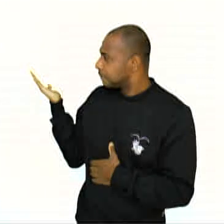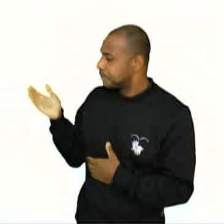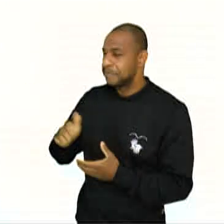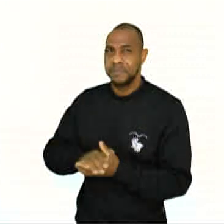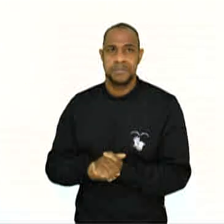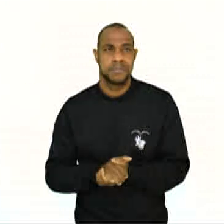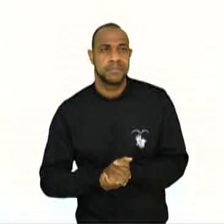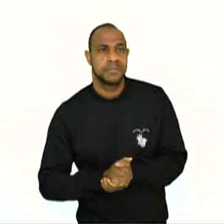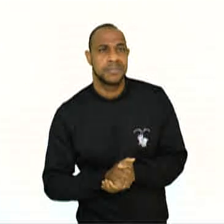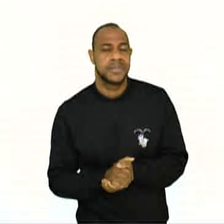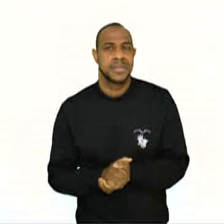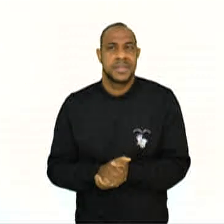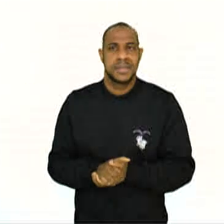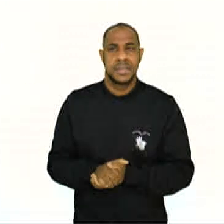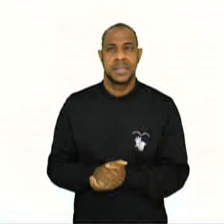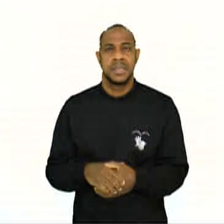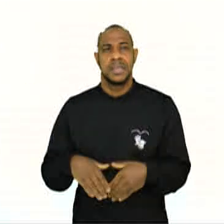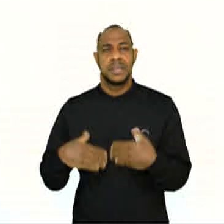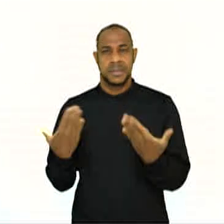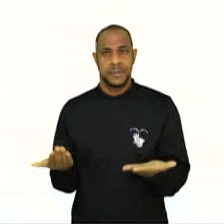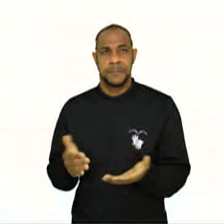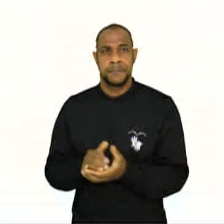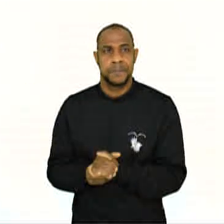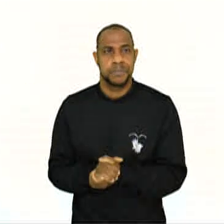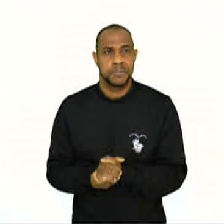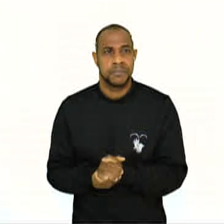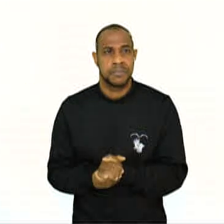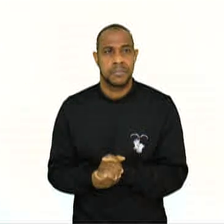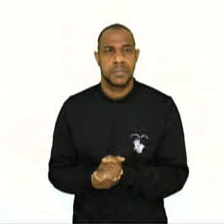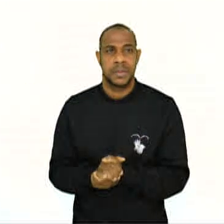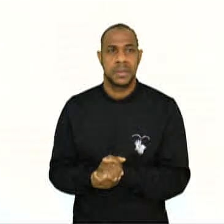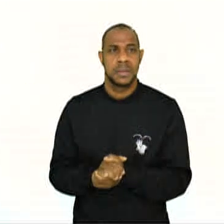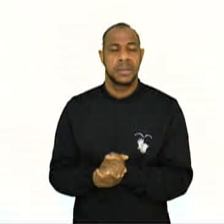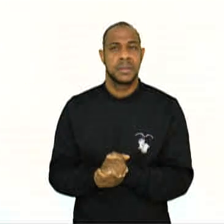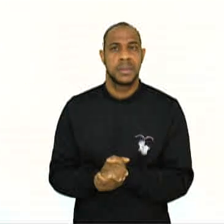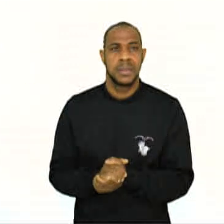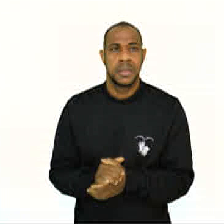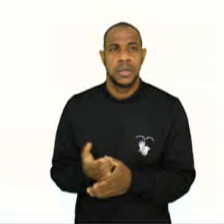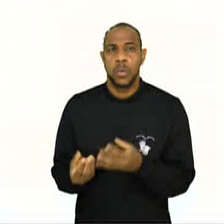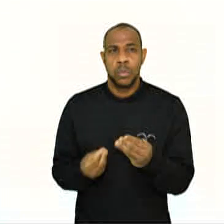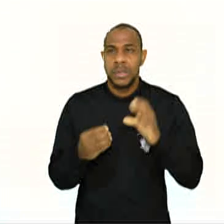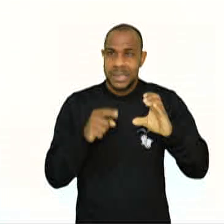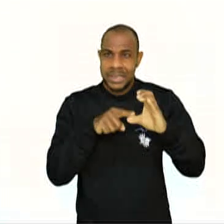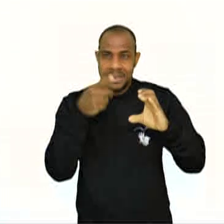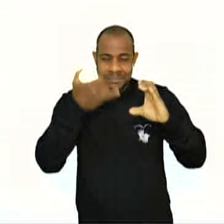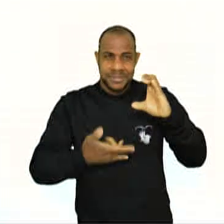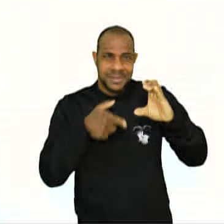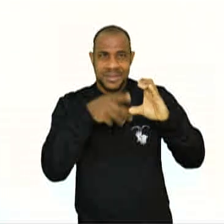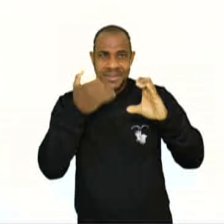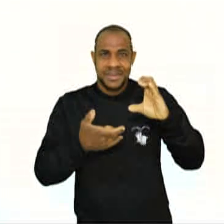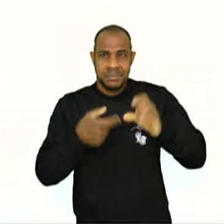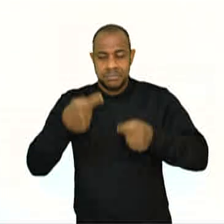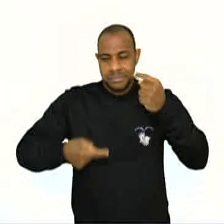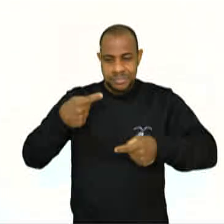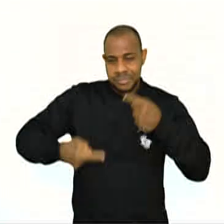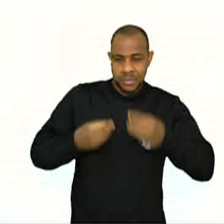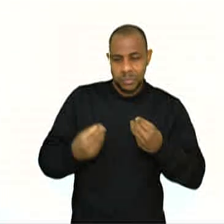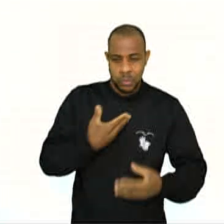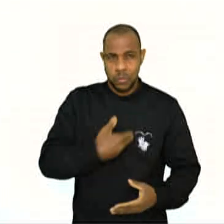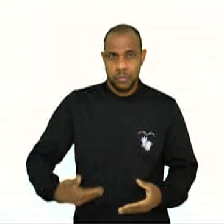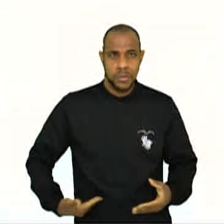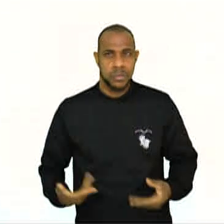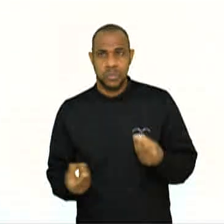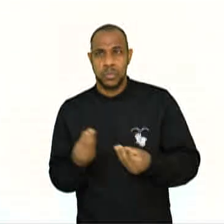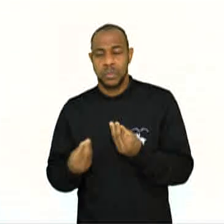instâncias intermediárias da administração. C. Discurso distributivista, segundo o qual o governo é